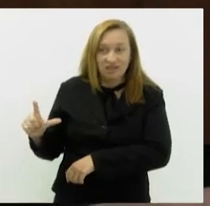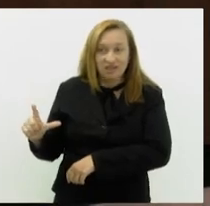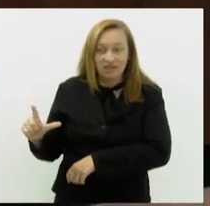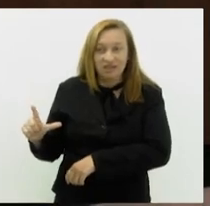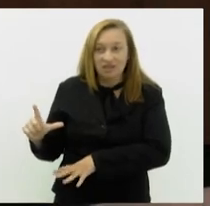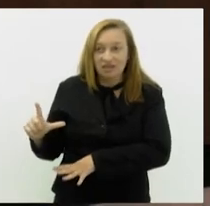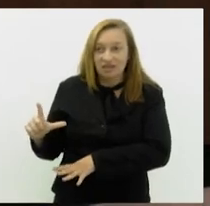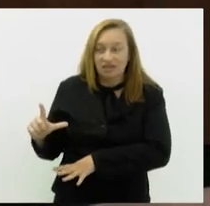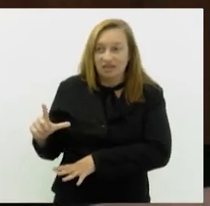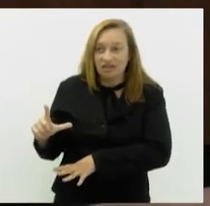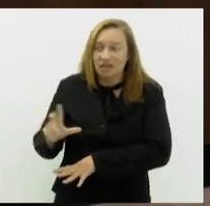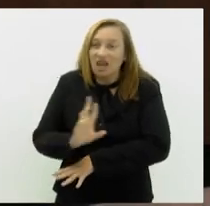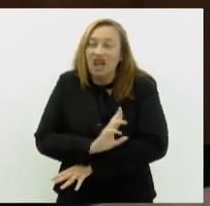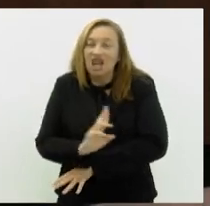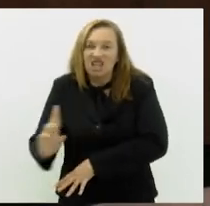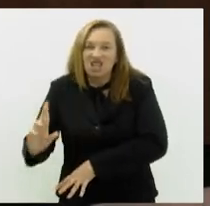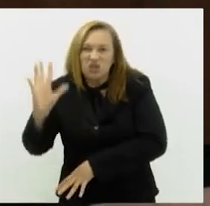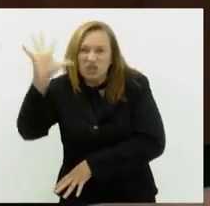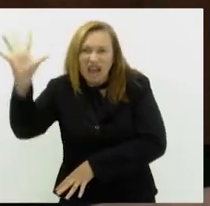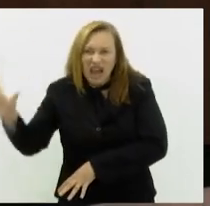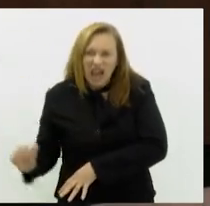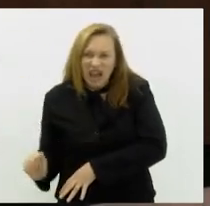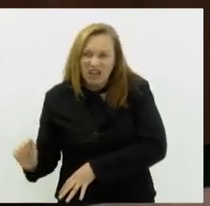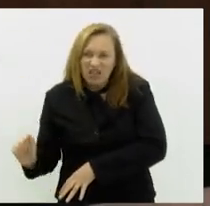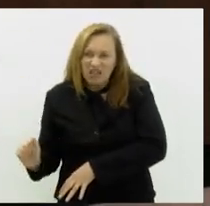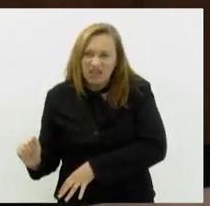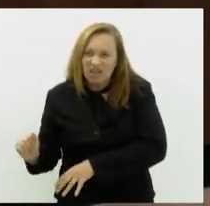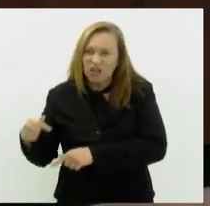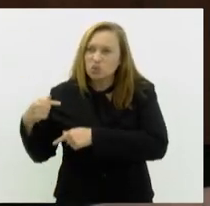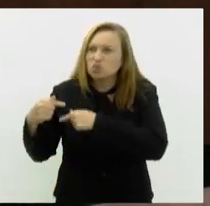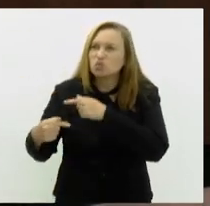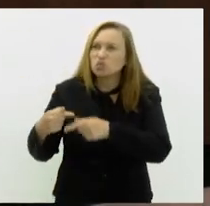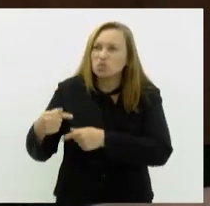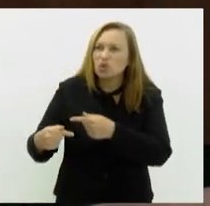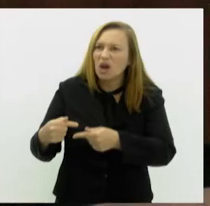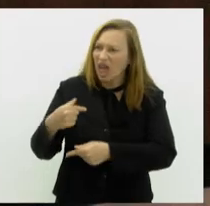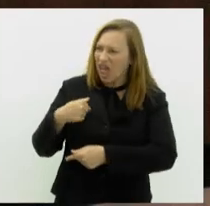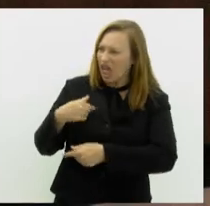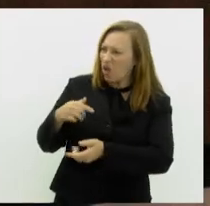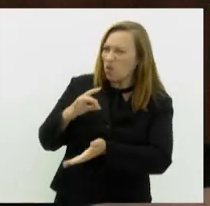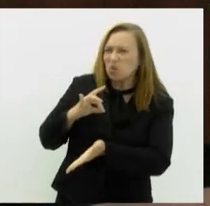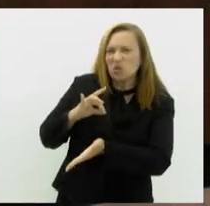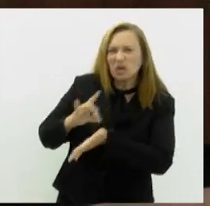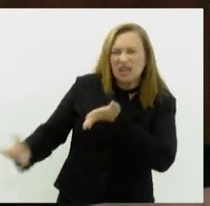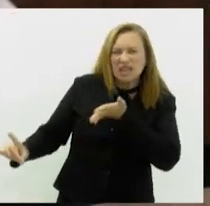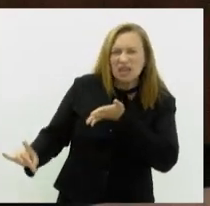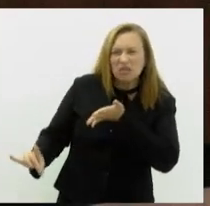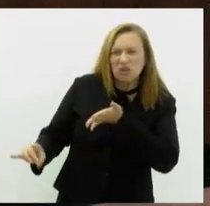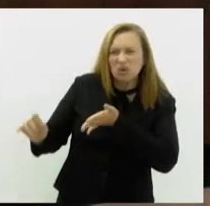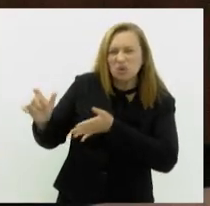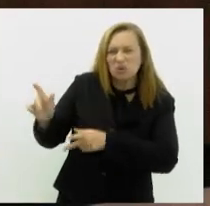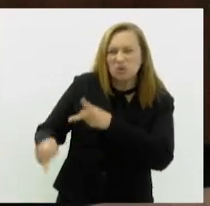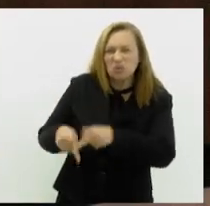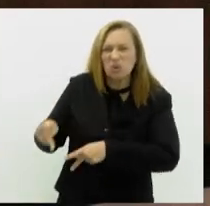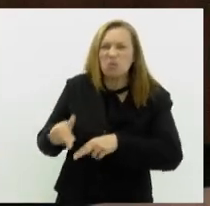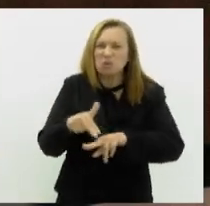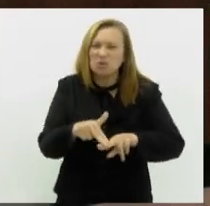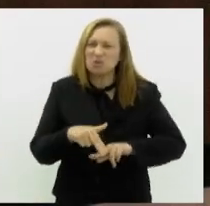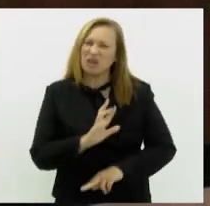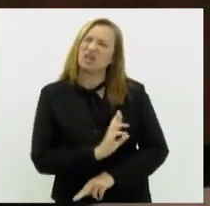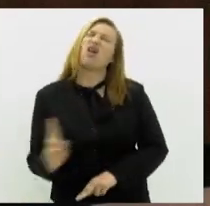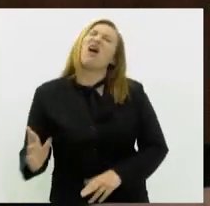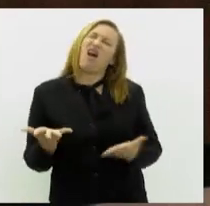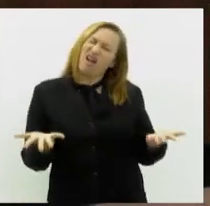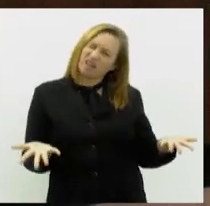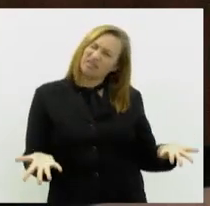de afro, eu não vou ficar inimigo de um povo por causa da religião. Então